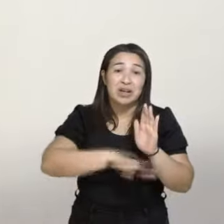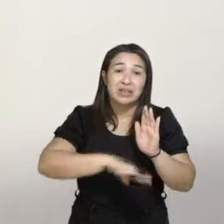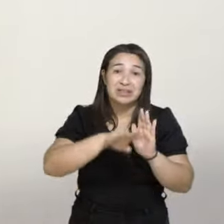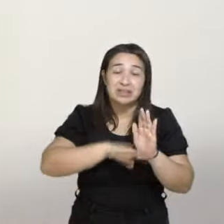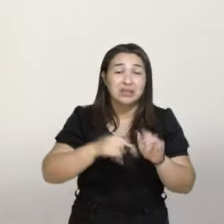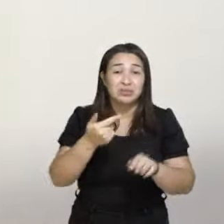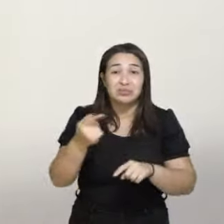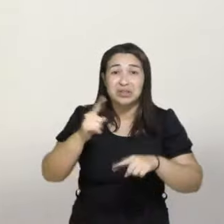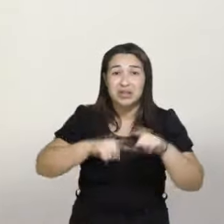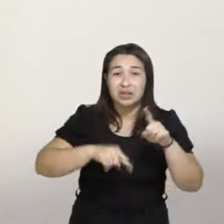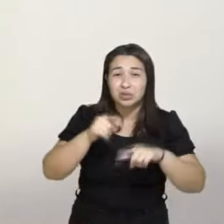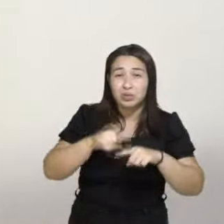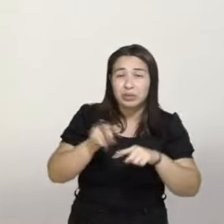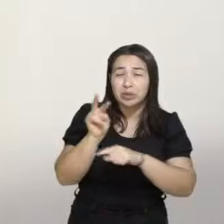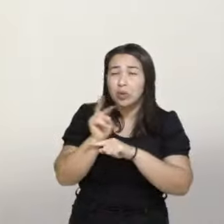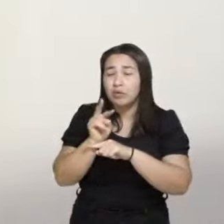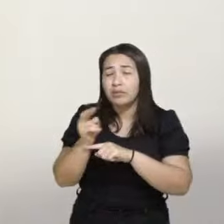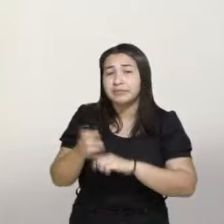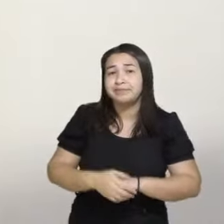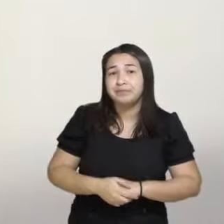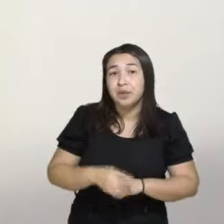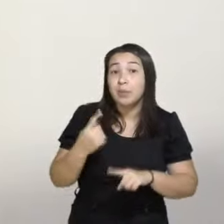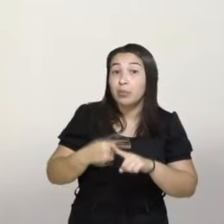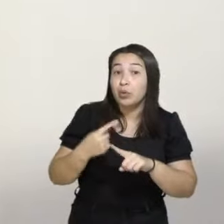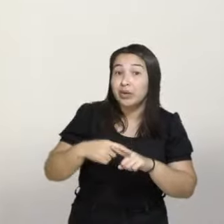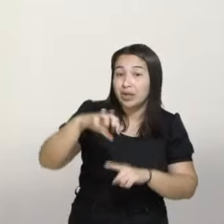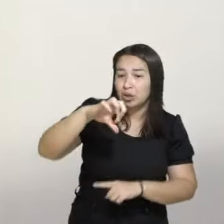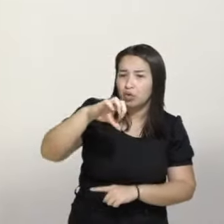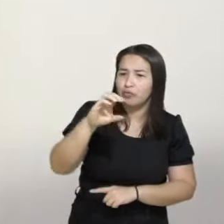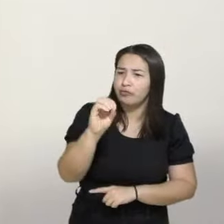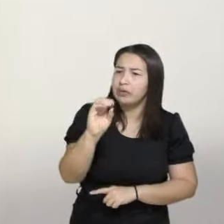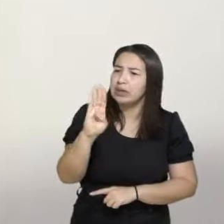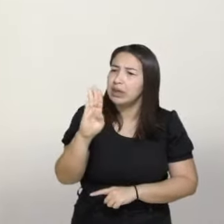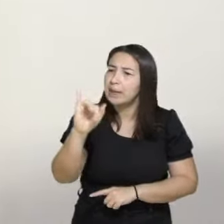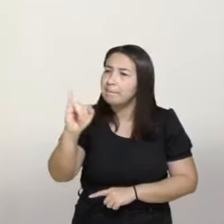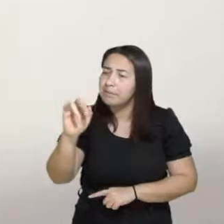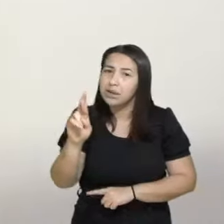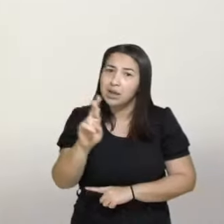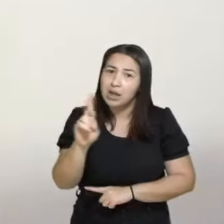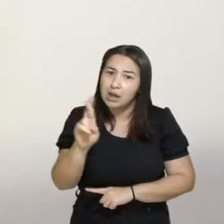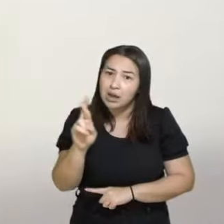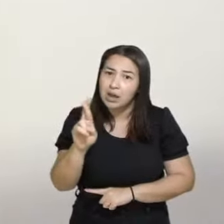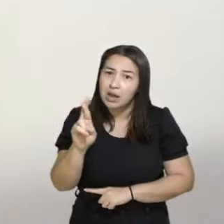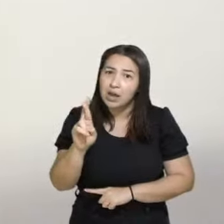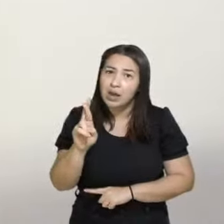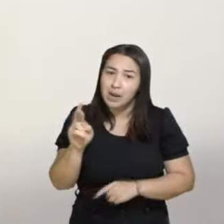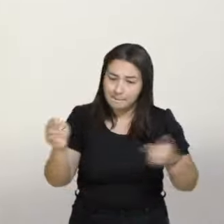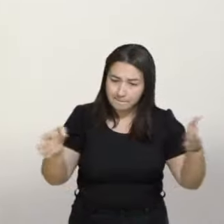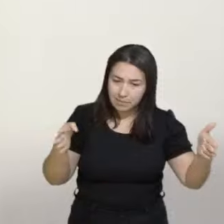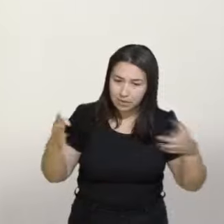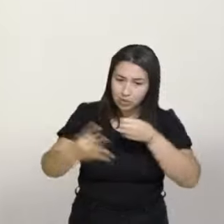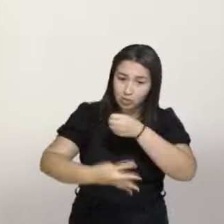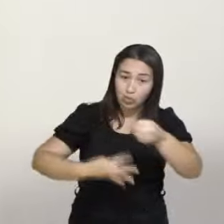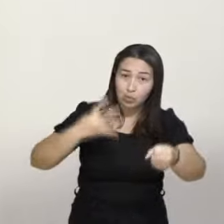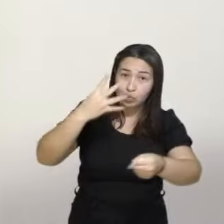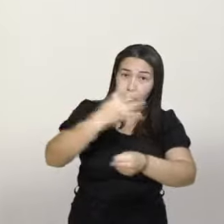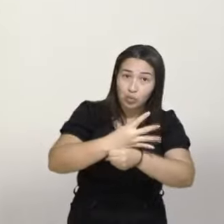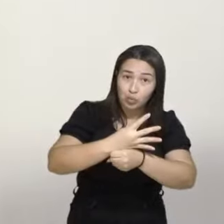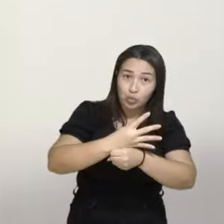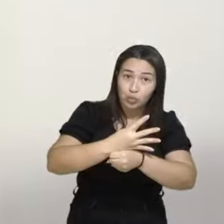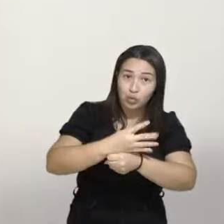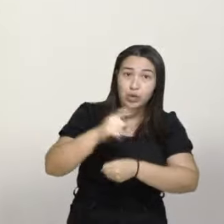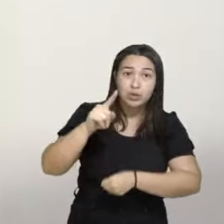Falo isso porque 90 bilhões de reais em 4 anos, que corresponde a